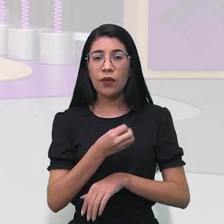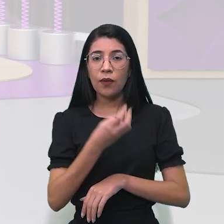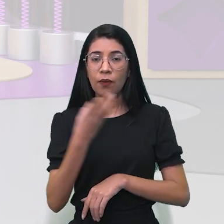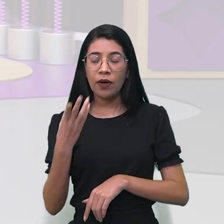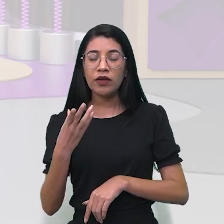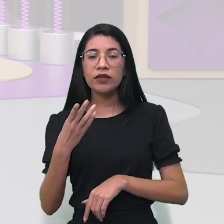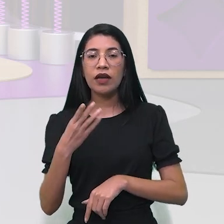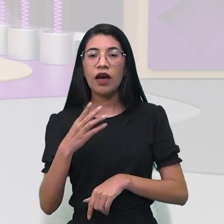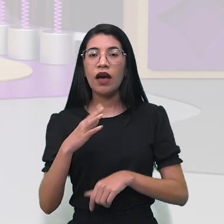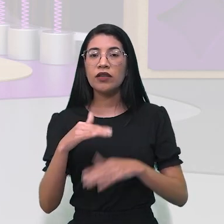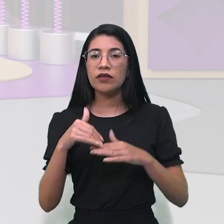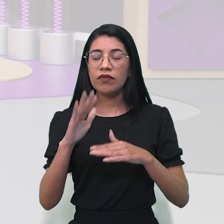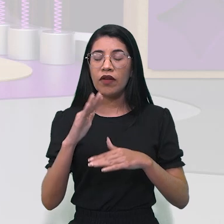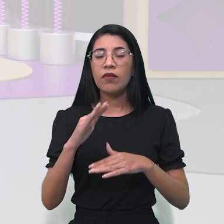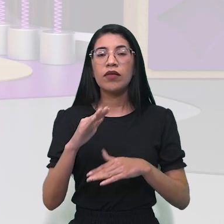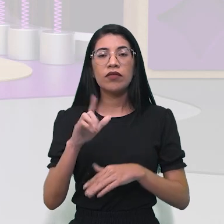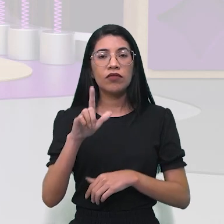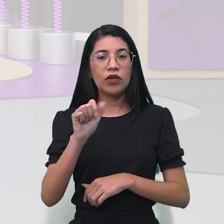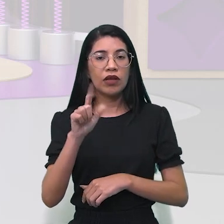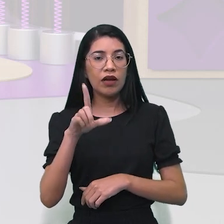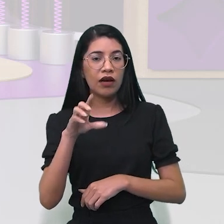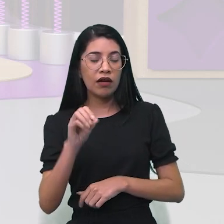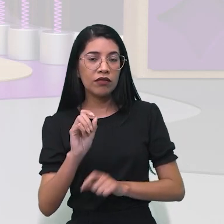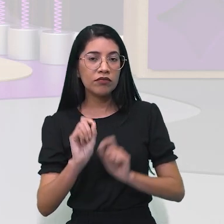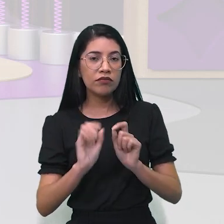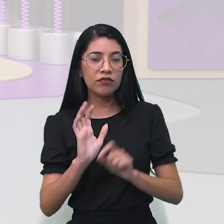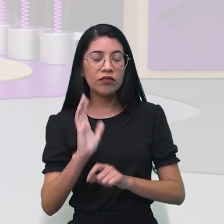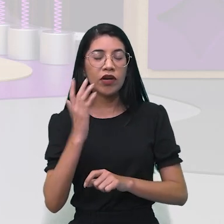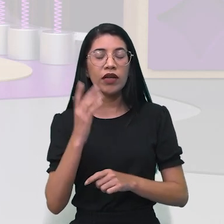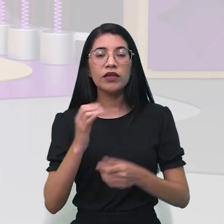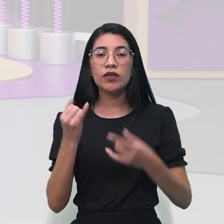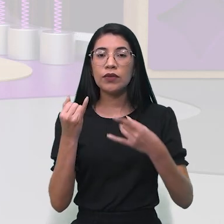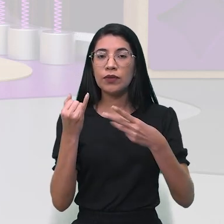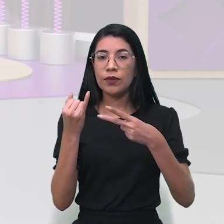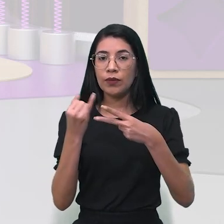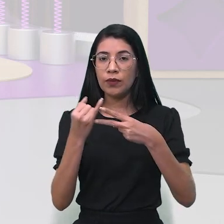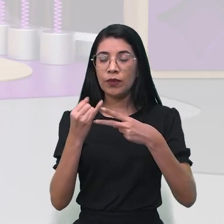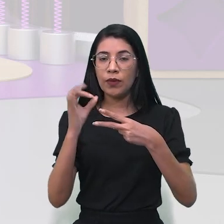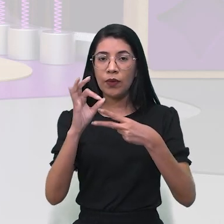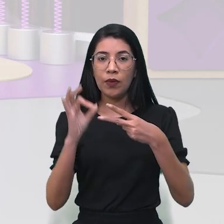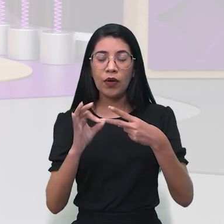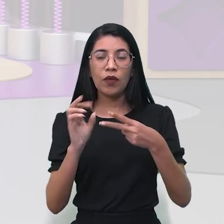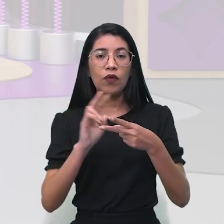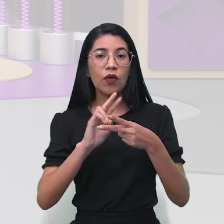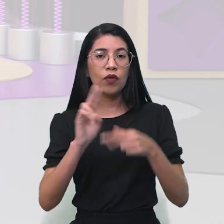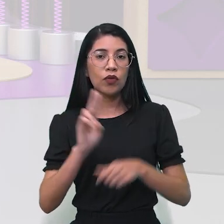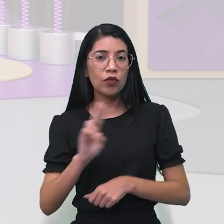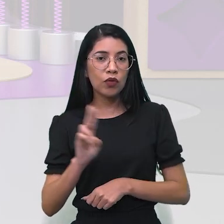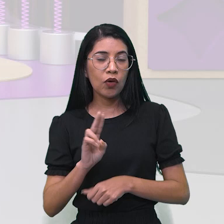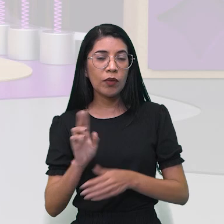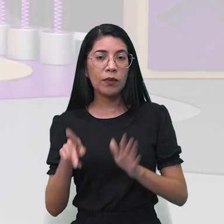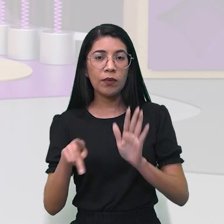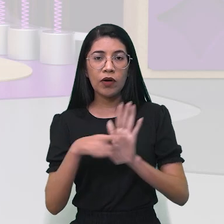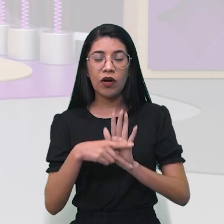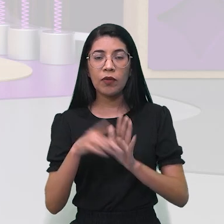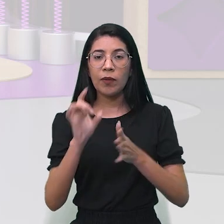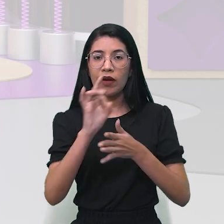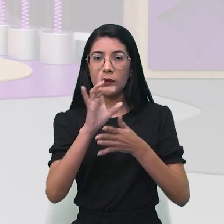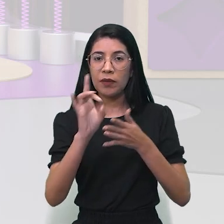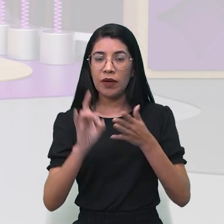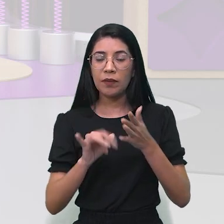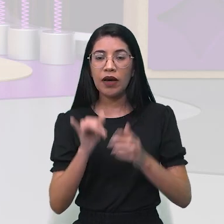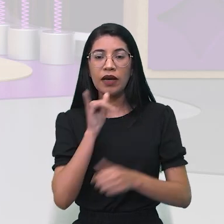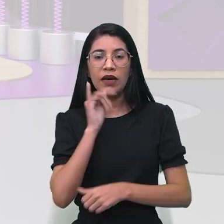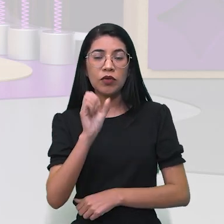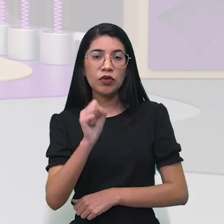aumentando o número de lados, tá? Esses polígonos eles vão recebendo nomes especiais, tá? Então, o polígono